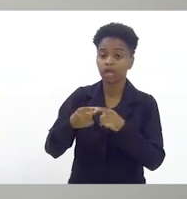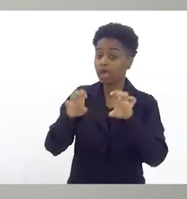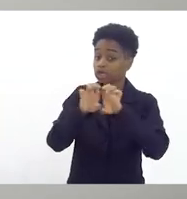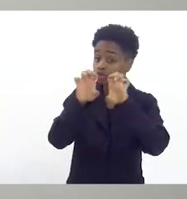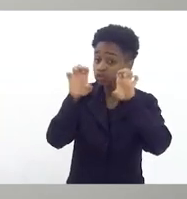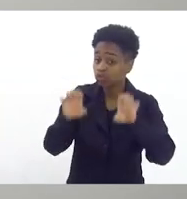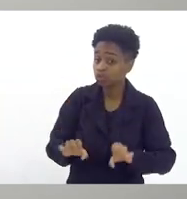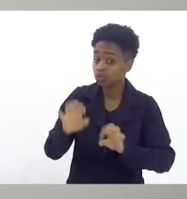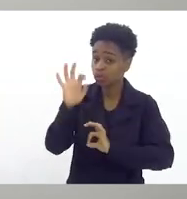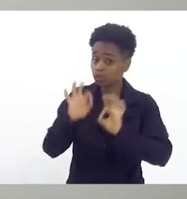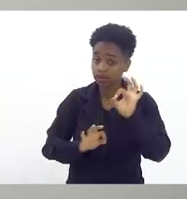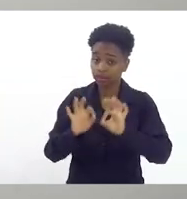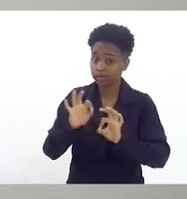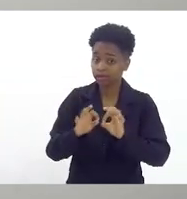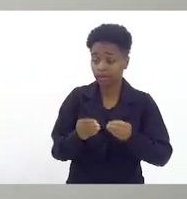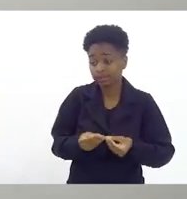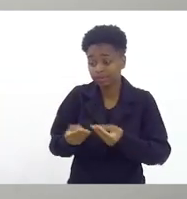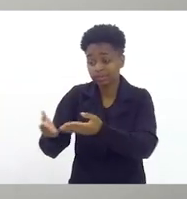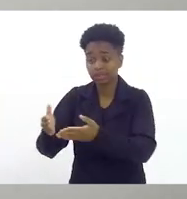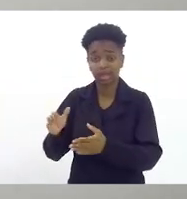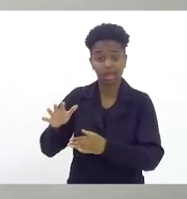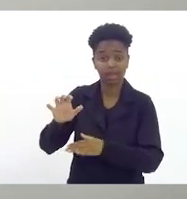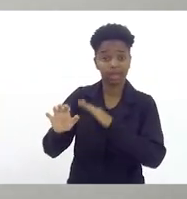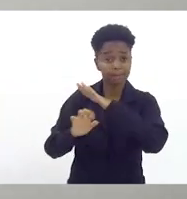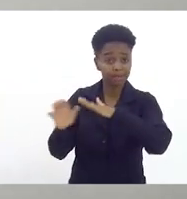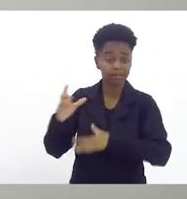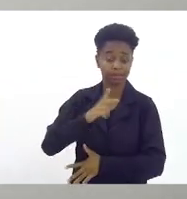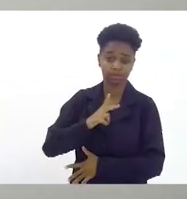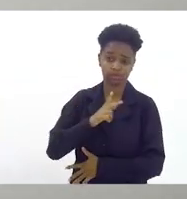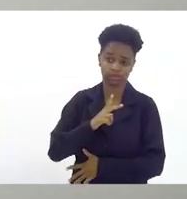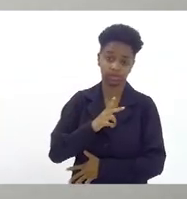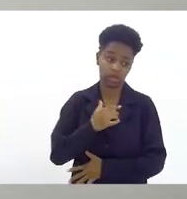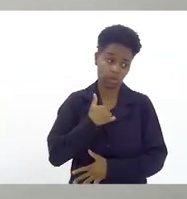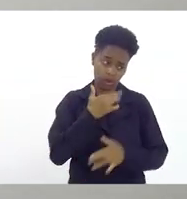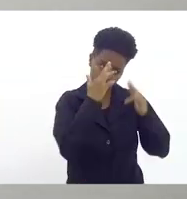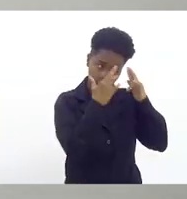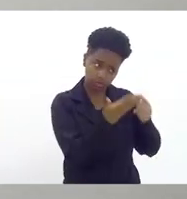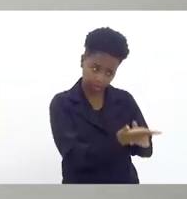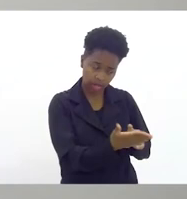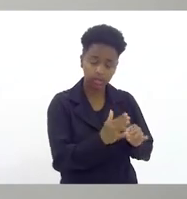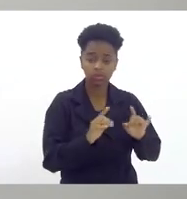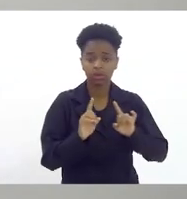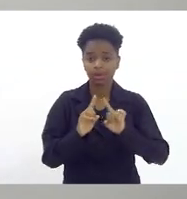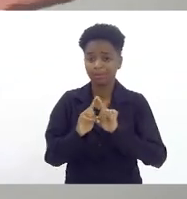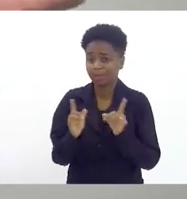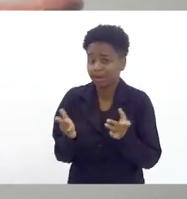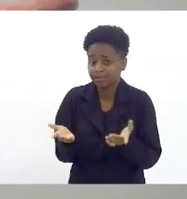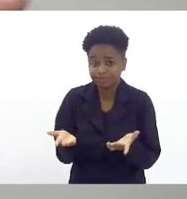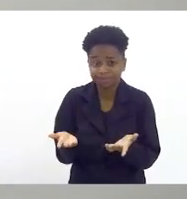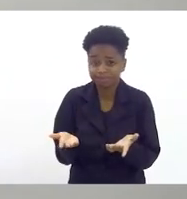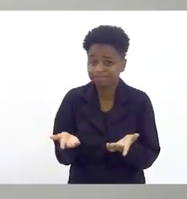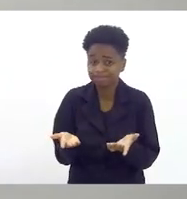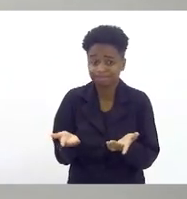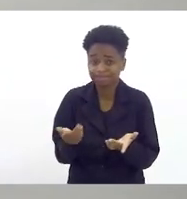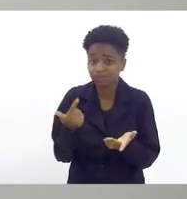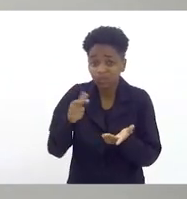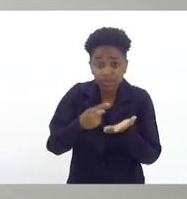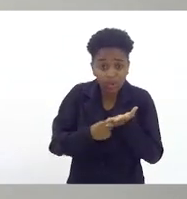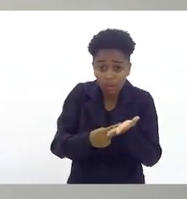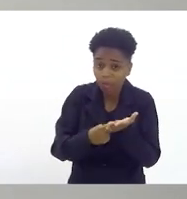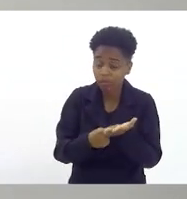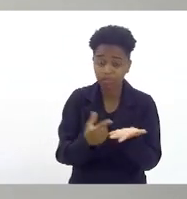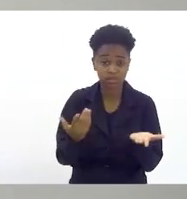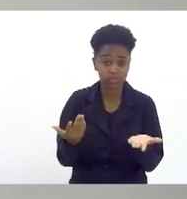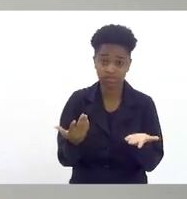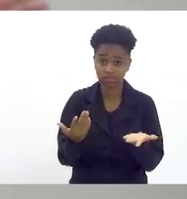montada tá na mão dele iniciativa privada não tô de respeito tá Doutora é mas que não tem compromisso